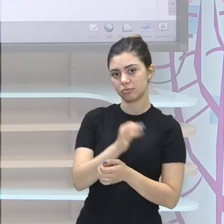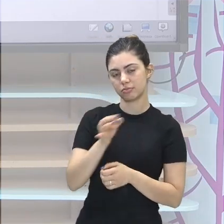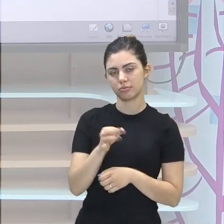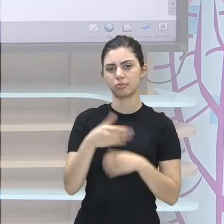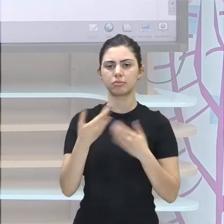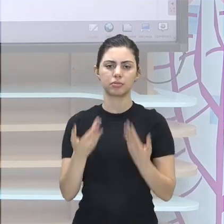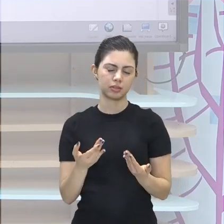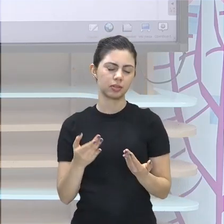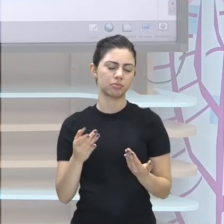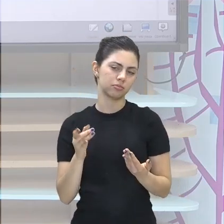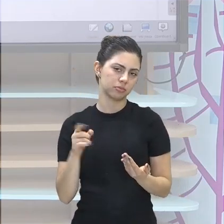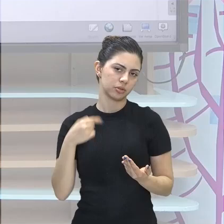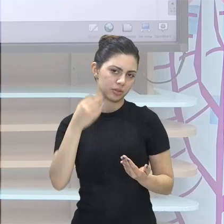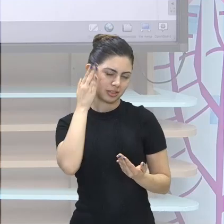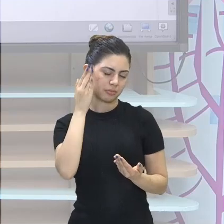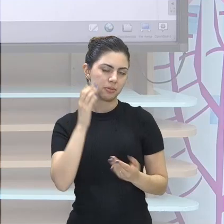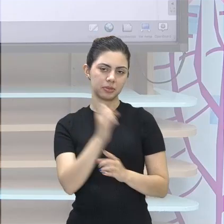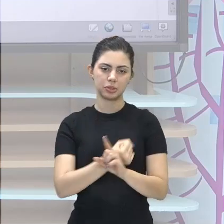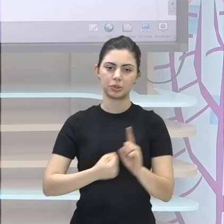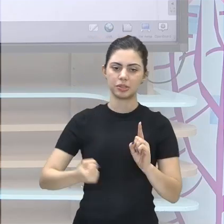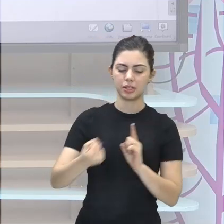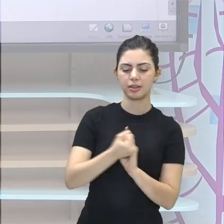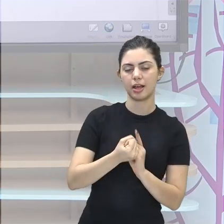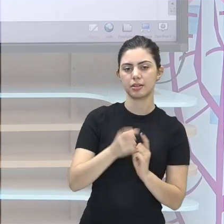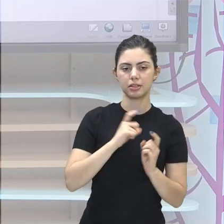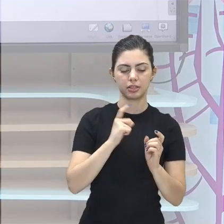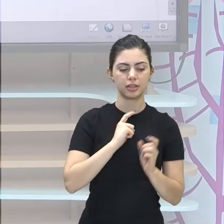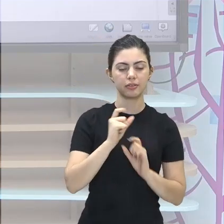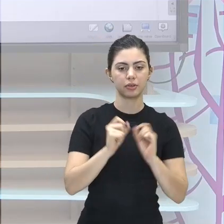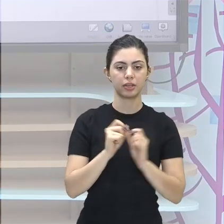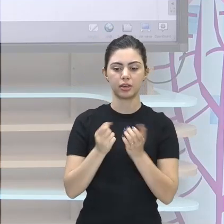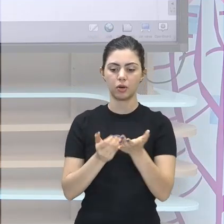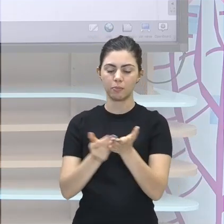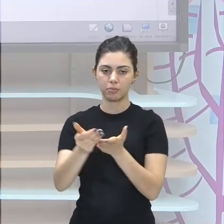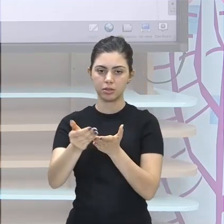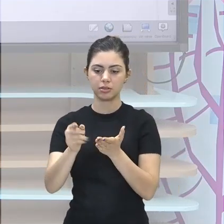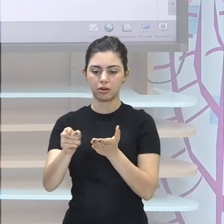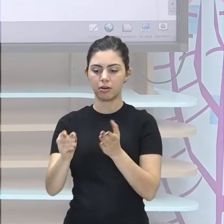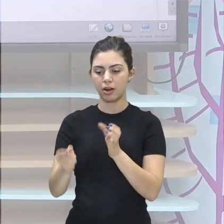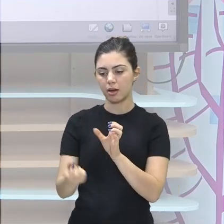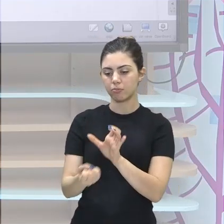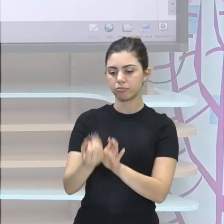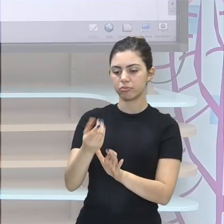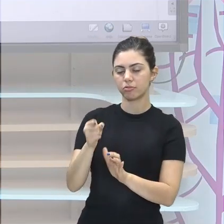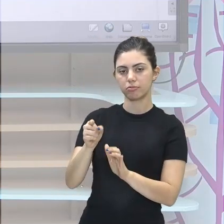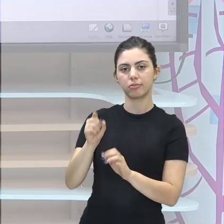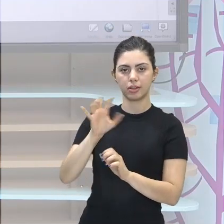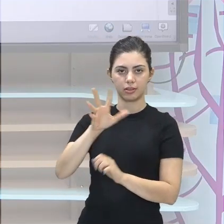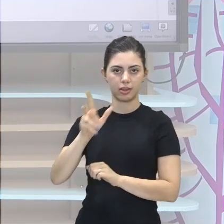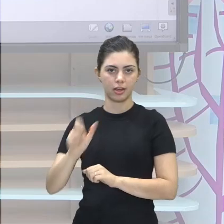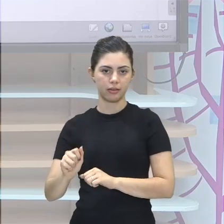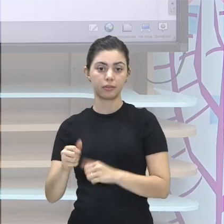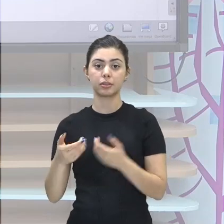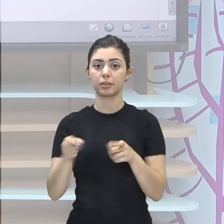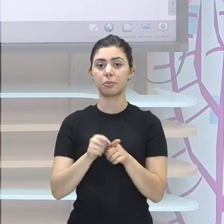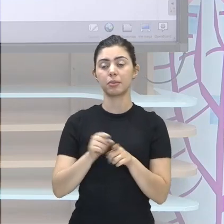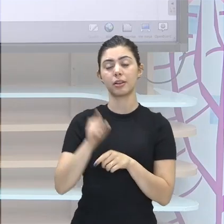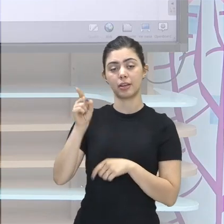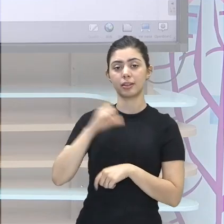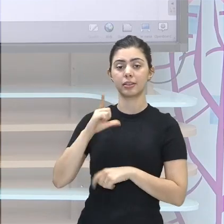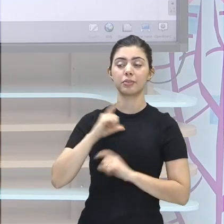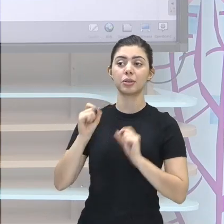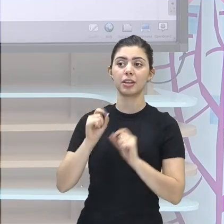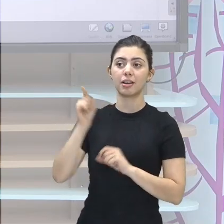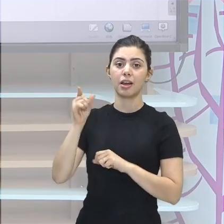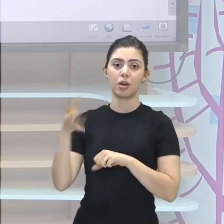todas essas sociedades que foram sendo organizadas na África, o choque cultural, né, dos colonizadores